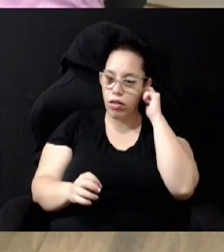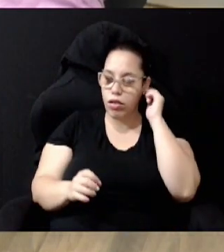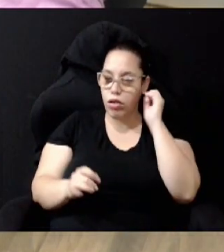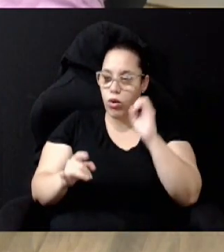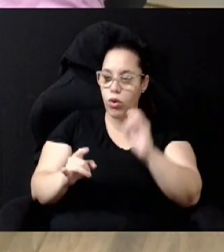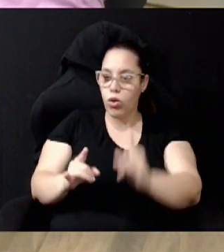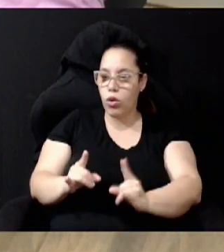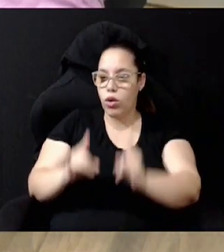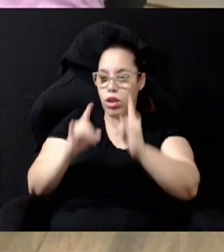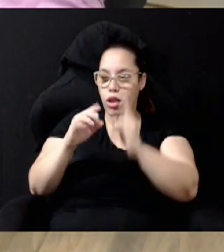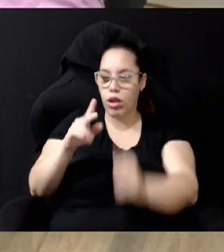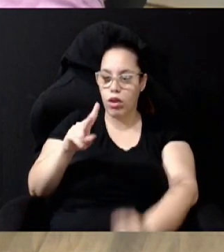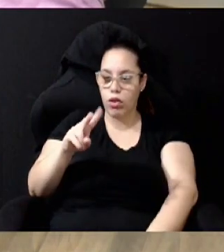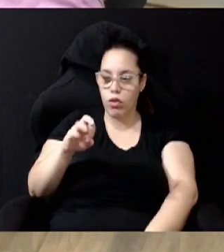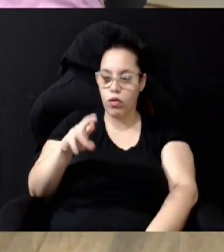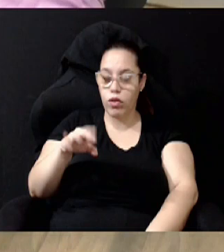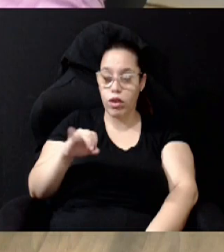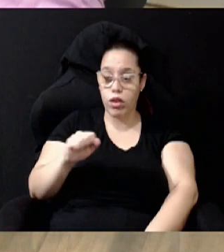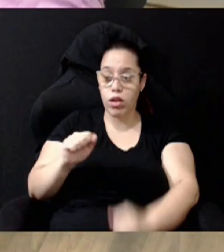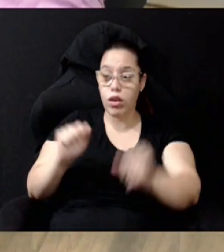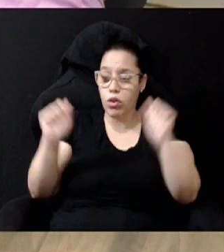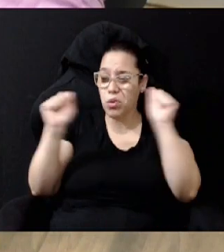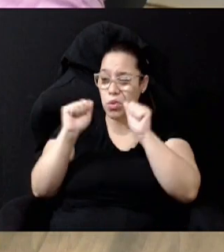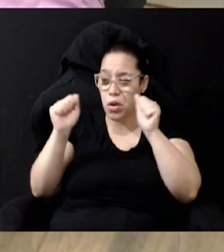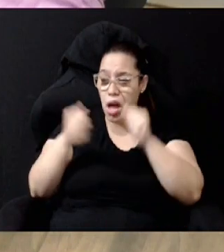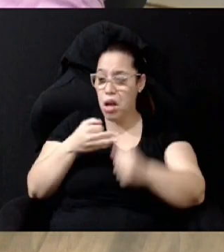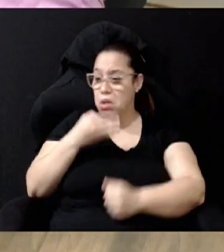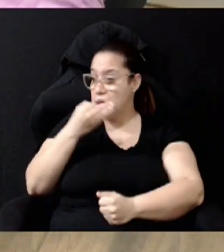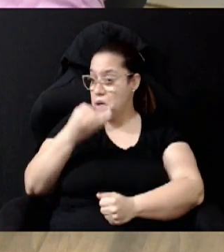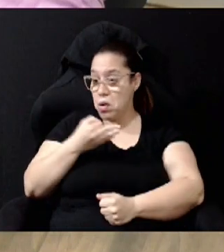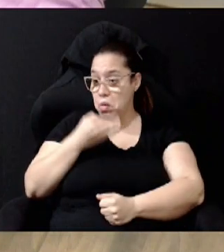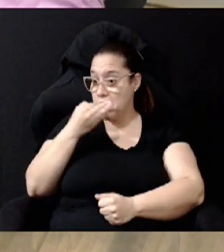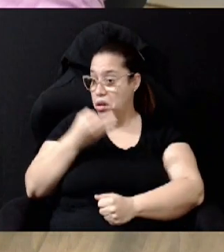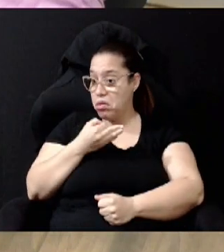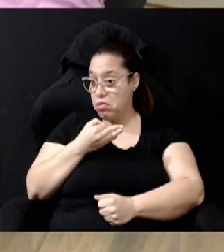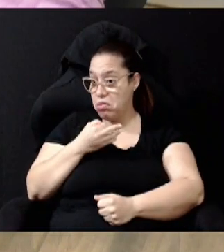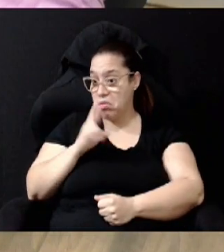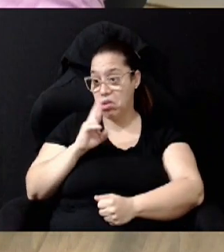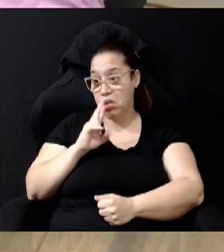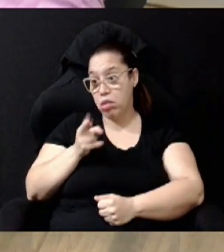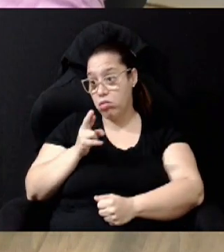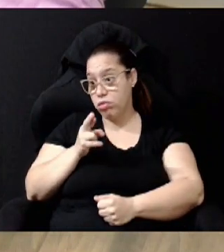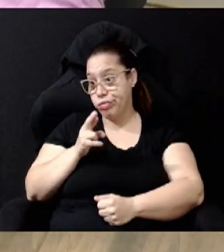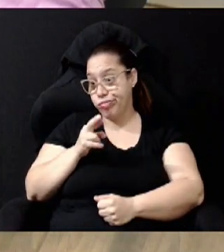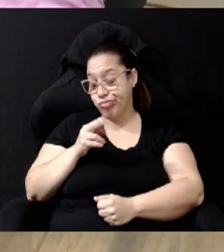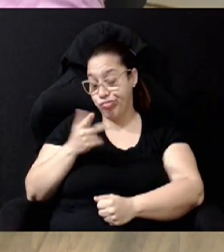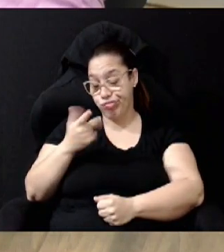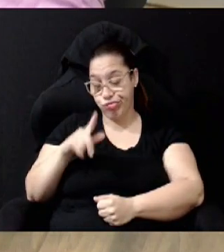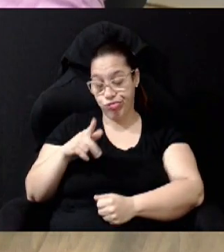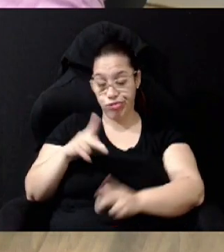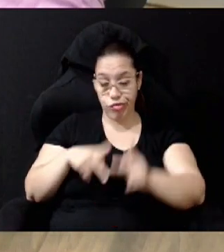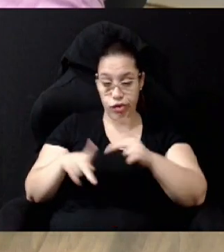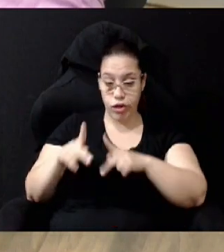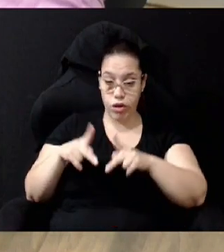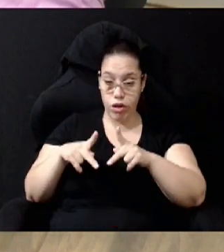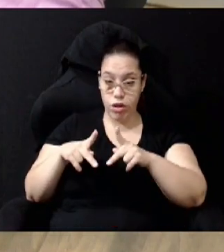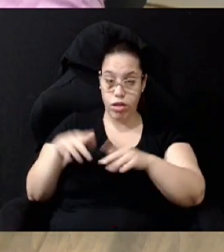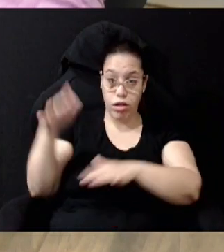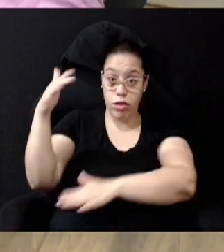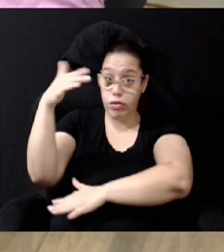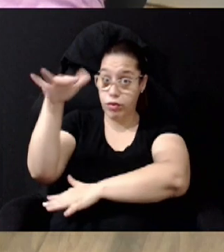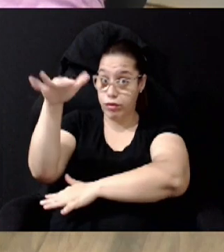se manifestar, dar a sua opinião a respeito daquilo ali. Nem os moradores no entorno. E aquela é uma praça onde